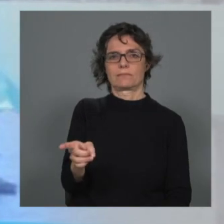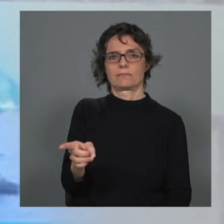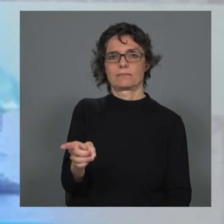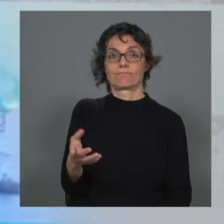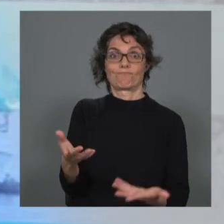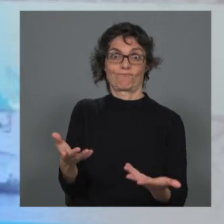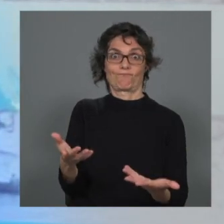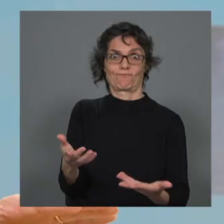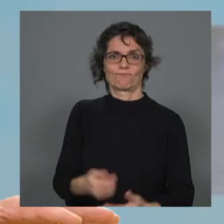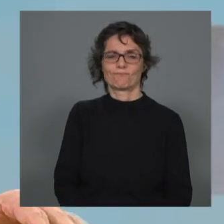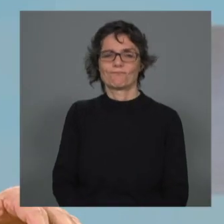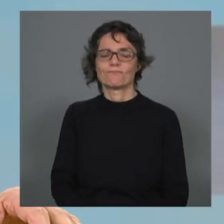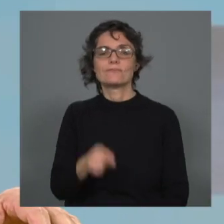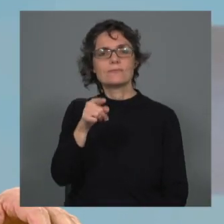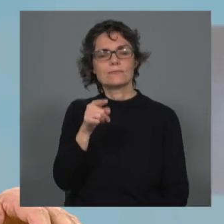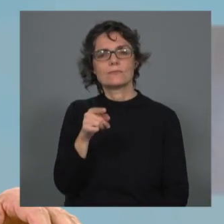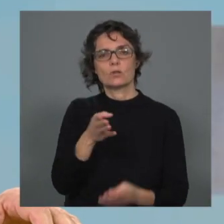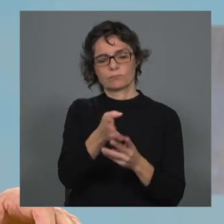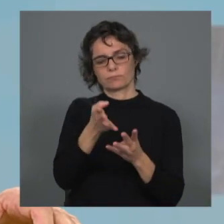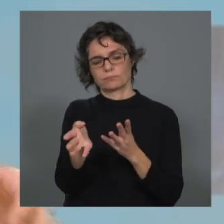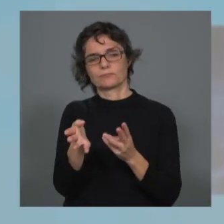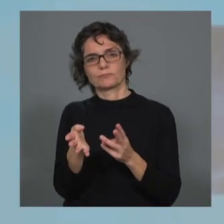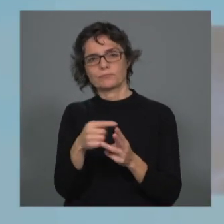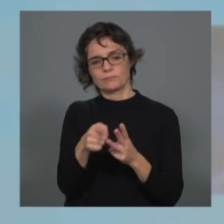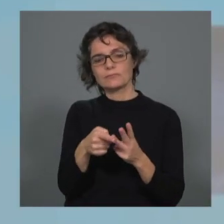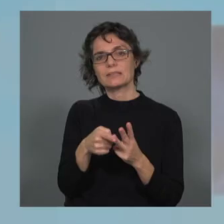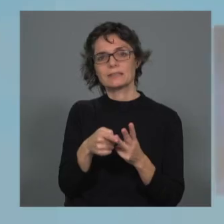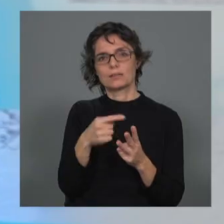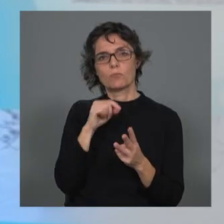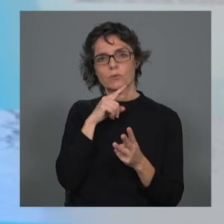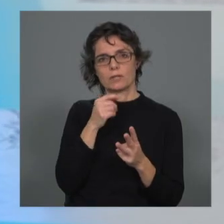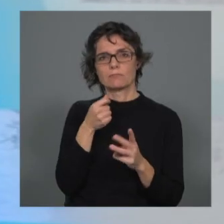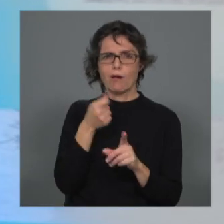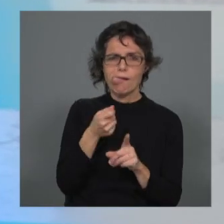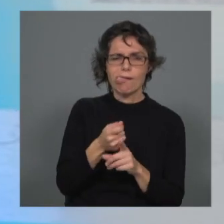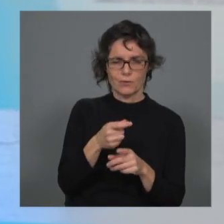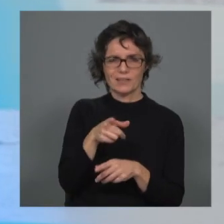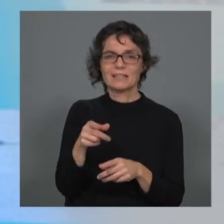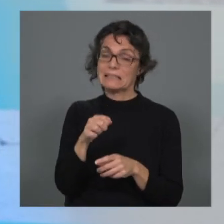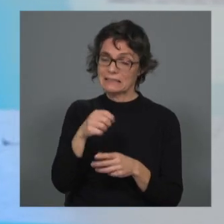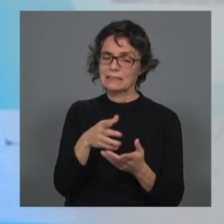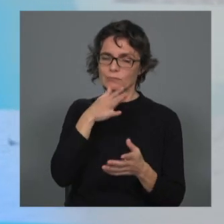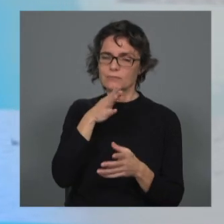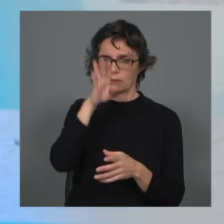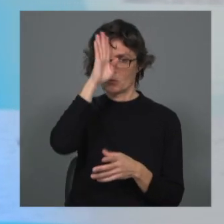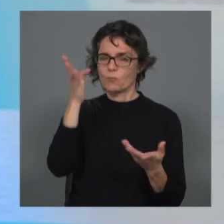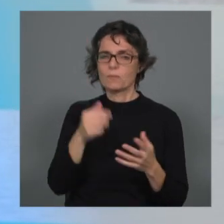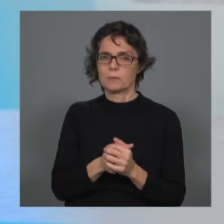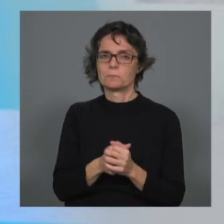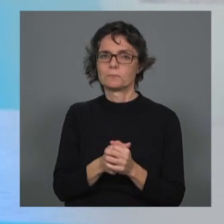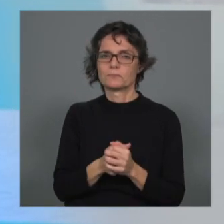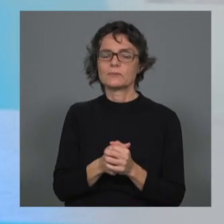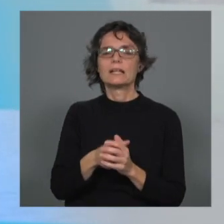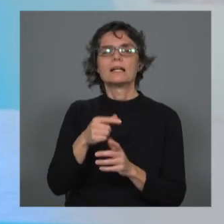para o prevenir e para lutar contra essa situação. E é por isso que esta mensagem do Papa Francisco no Dia Mundial